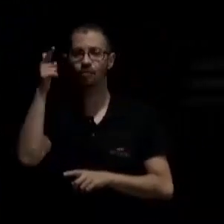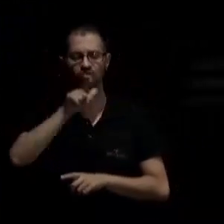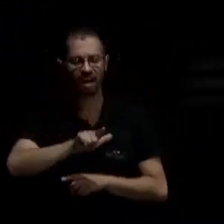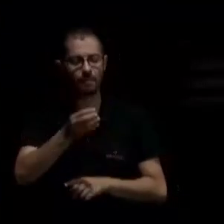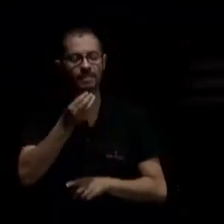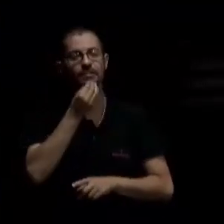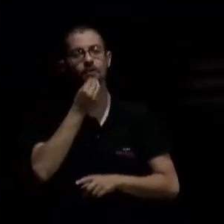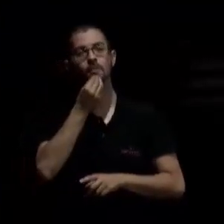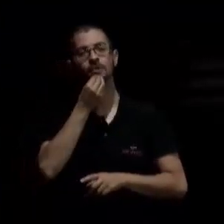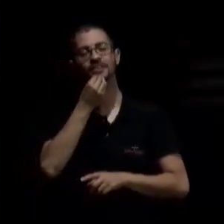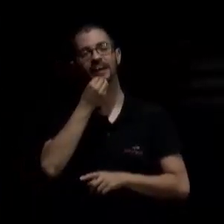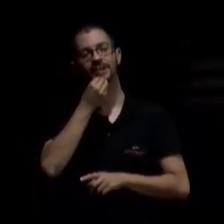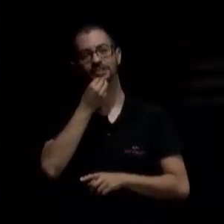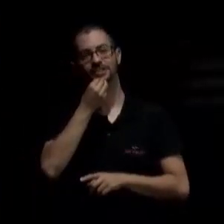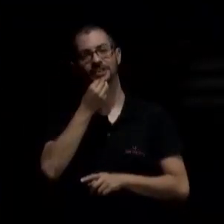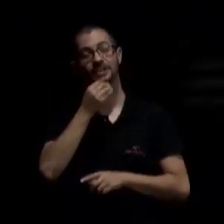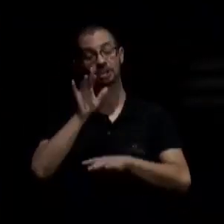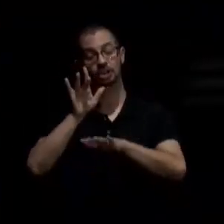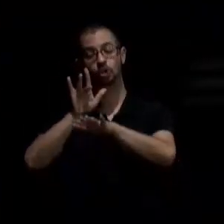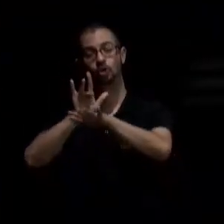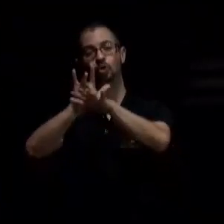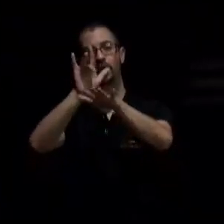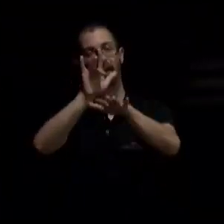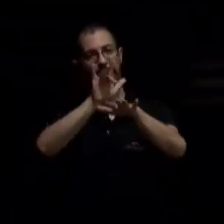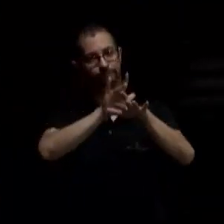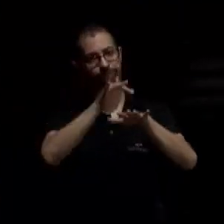oportunidade de tocar nas pessoas que o Senhor ama.